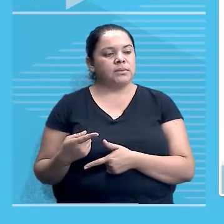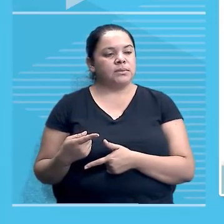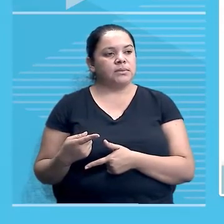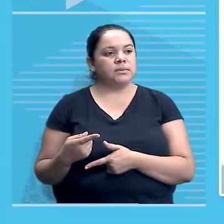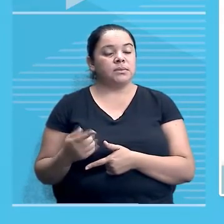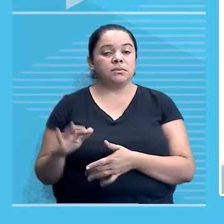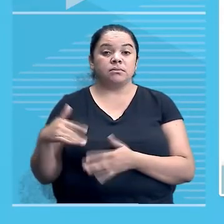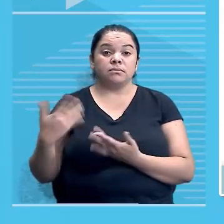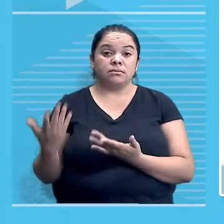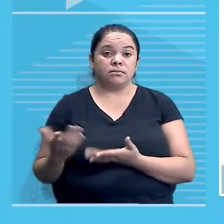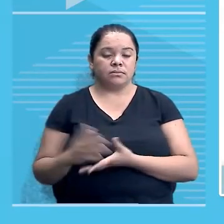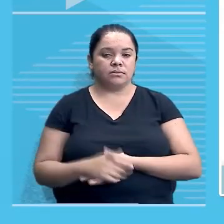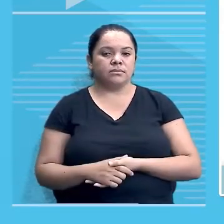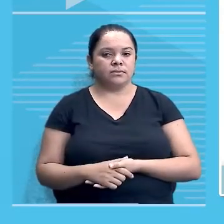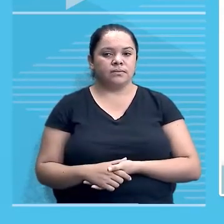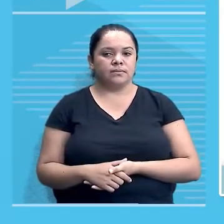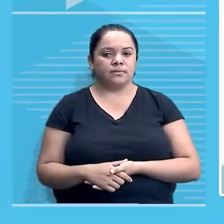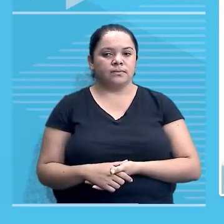E aí?